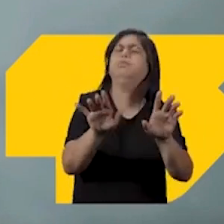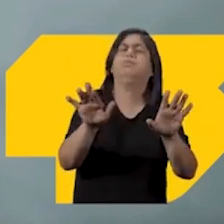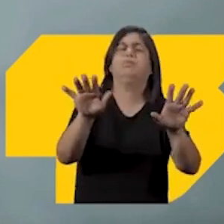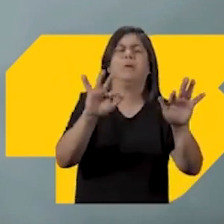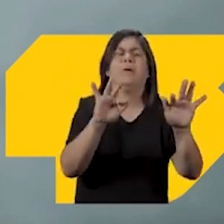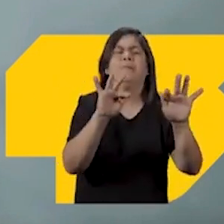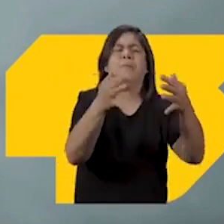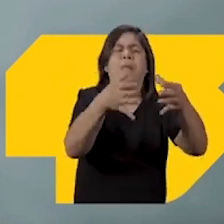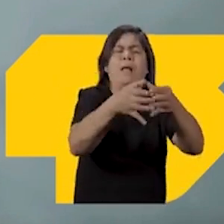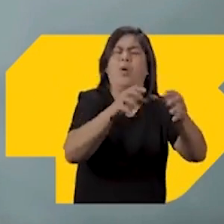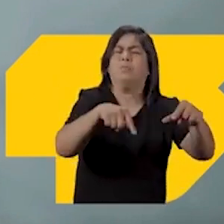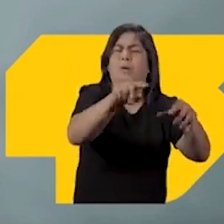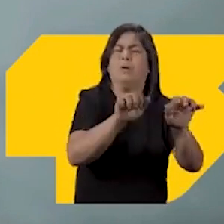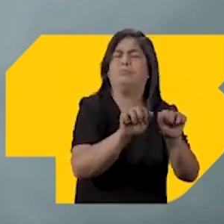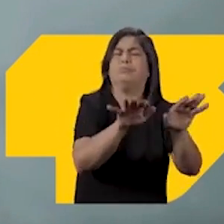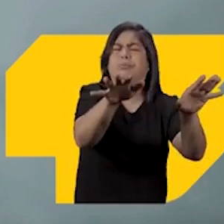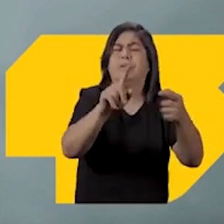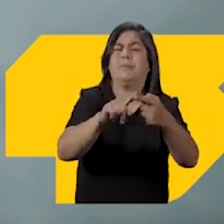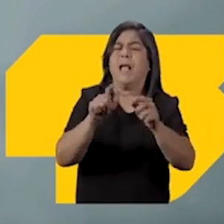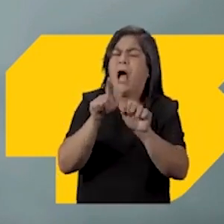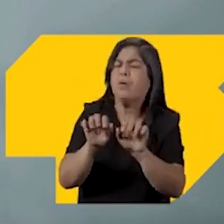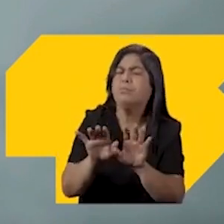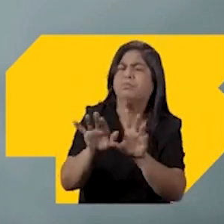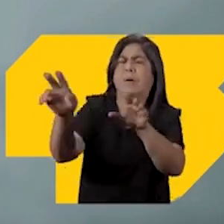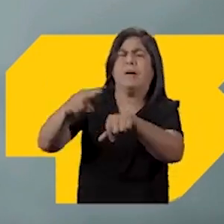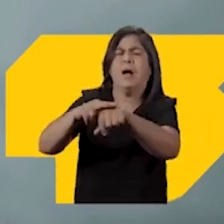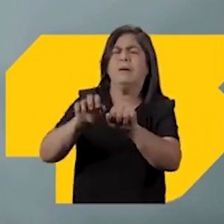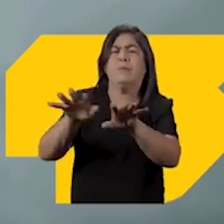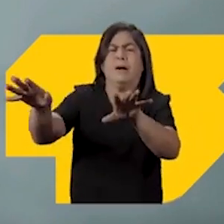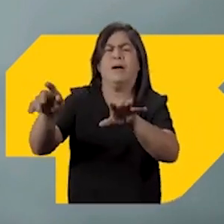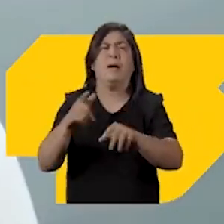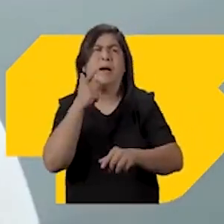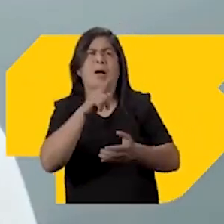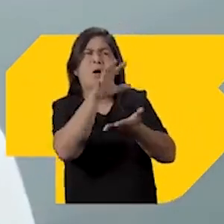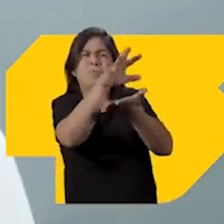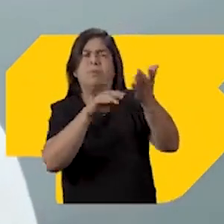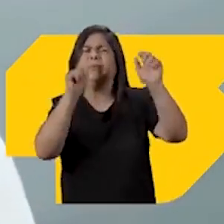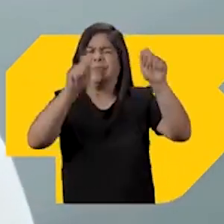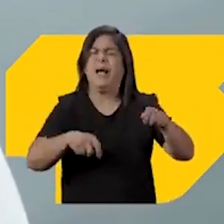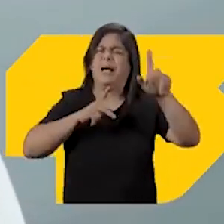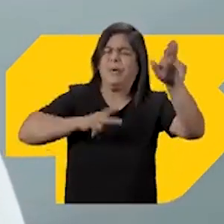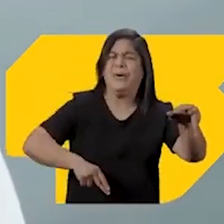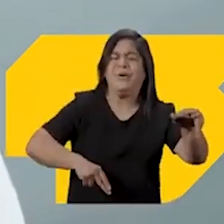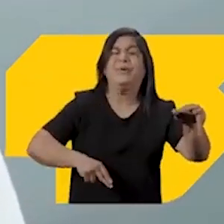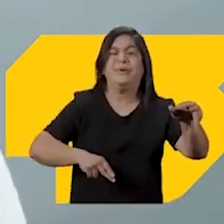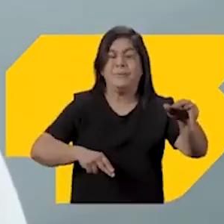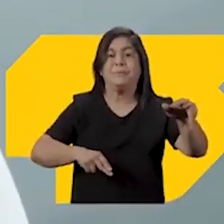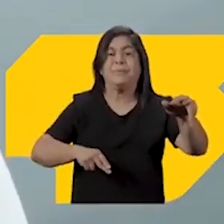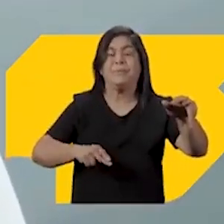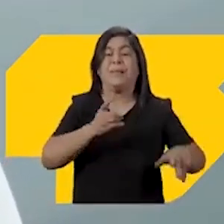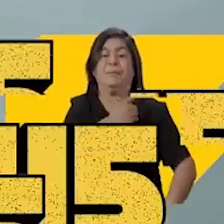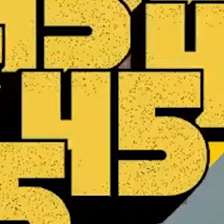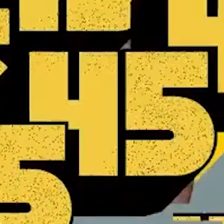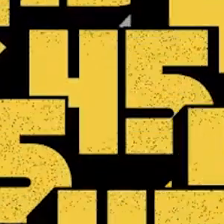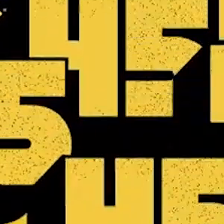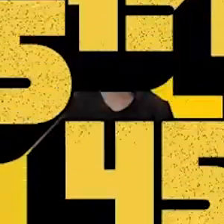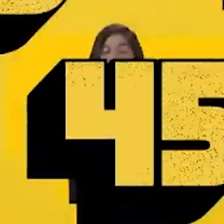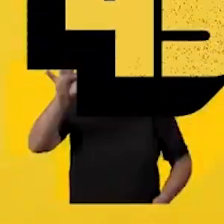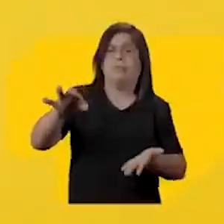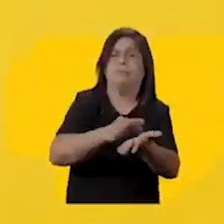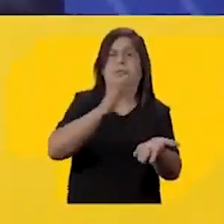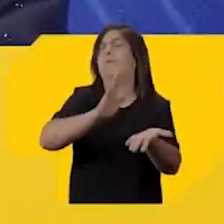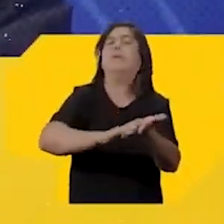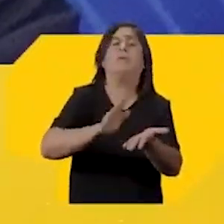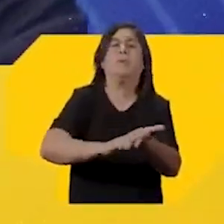na implantação de polos de agricultura familiar, também de agricultura irrigada. Se deu certo por lá, a gente vai fazer dar certo por aqui.